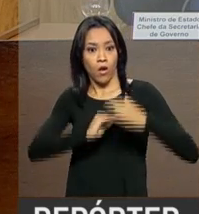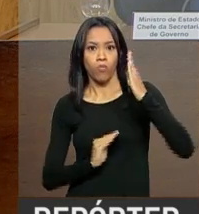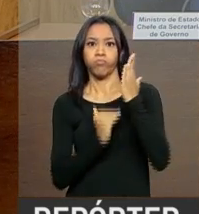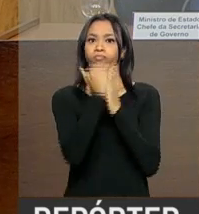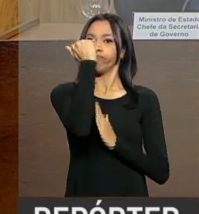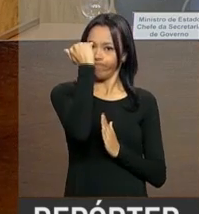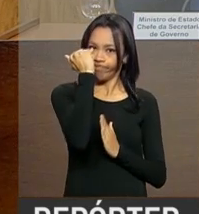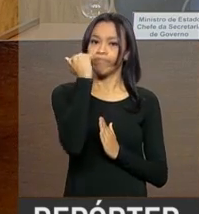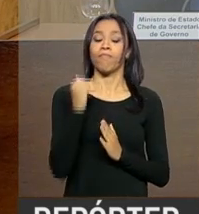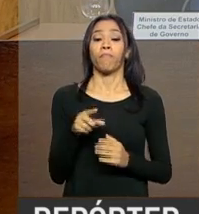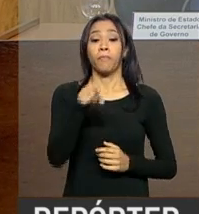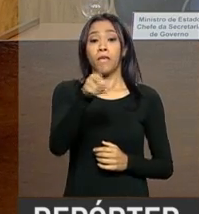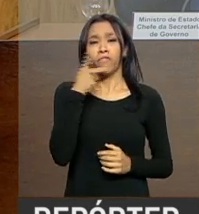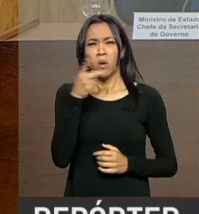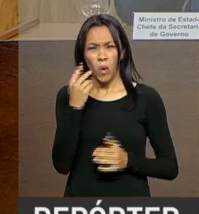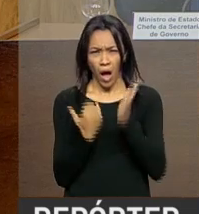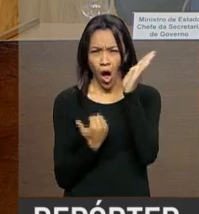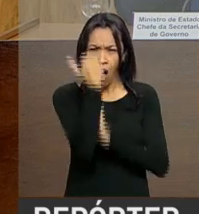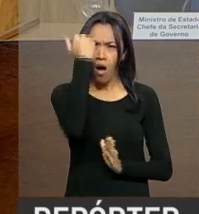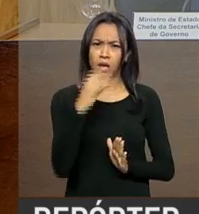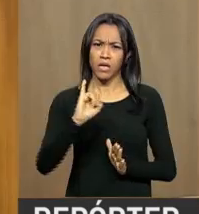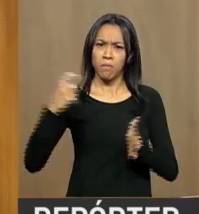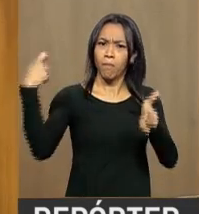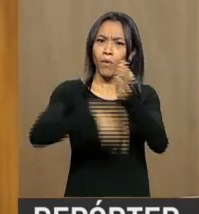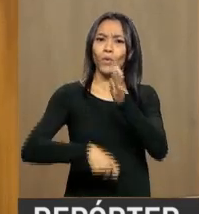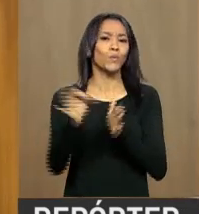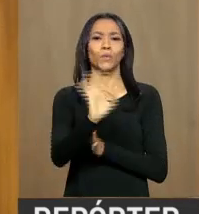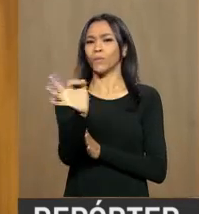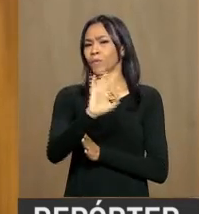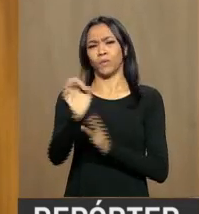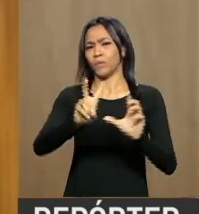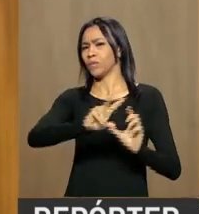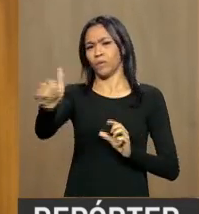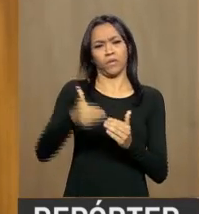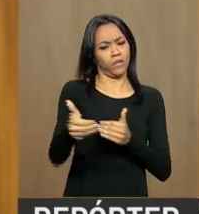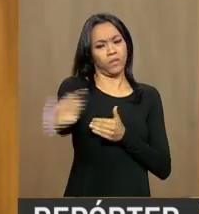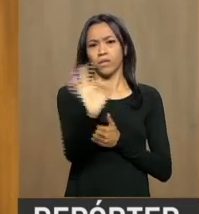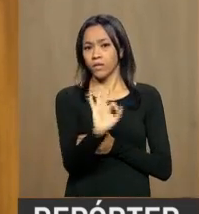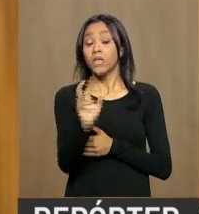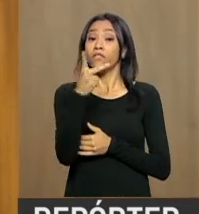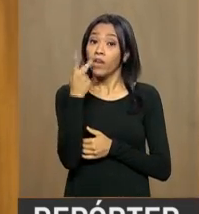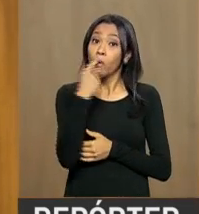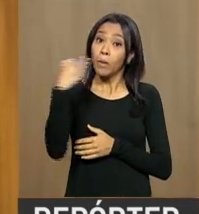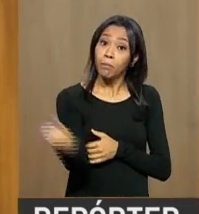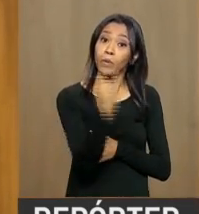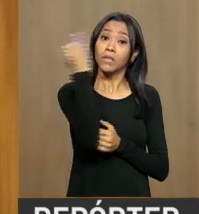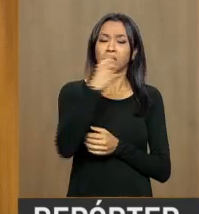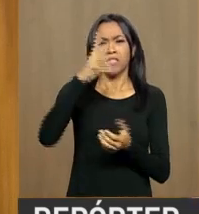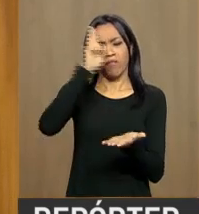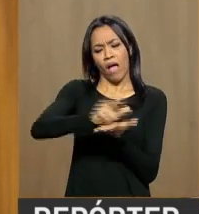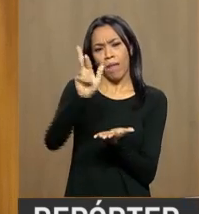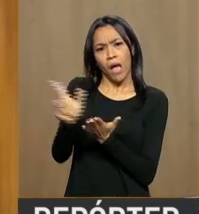impostos no país neste momento. O chefe da Casa Civil, ministro Eliseu Padilha, destacou a importância do pacote de medidas